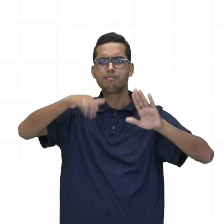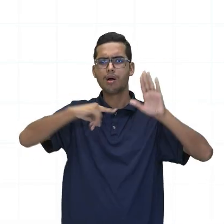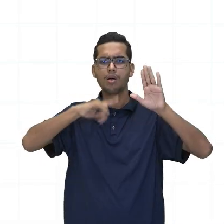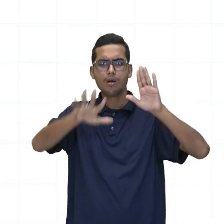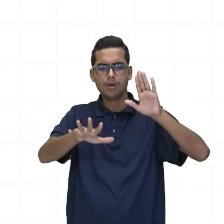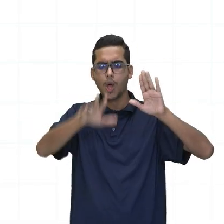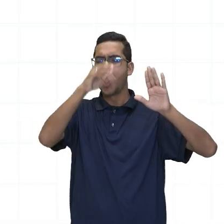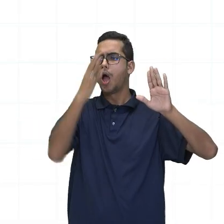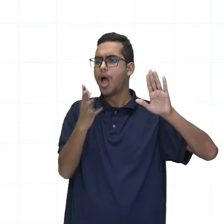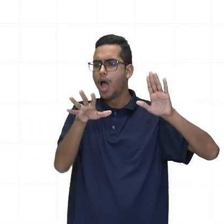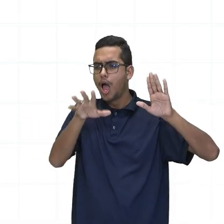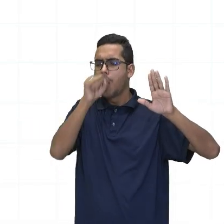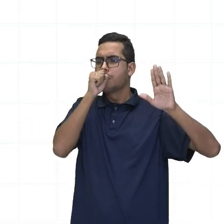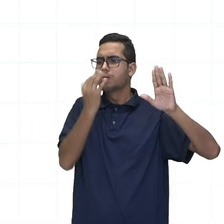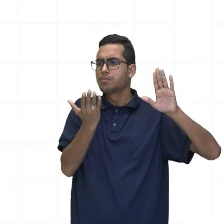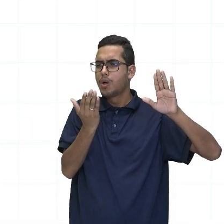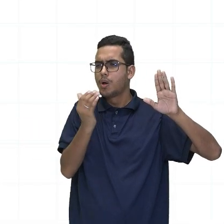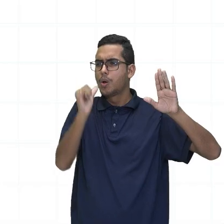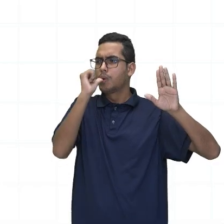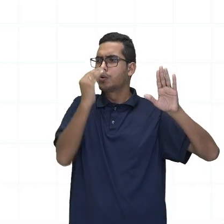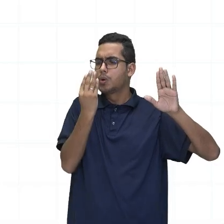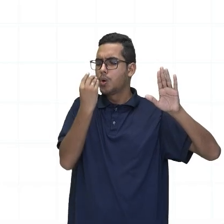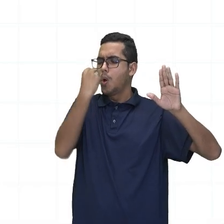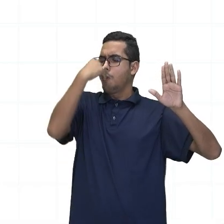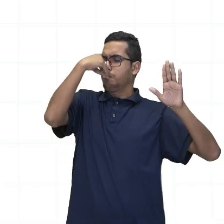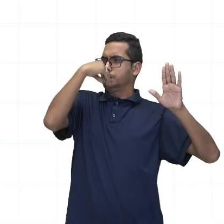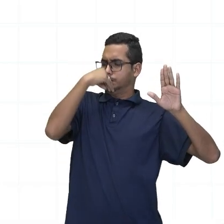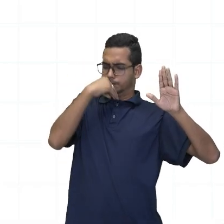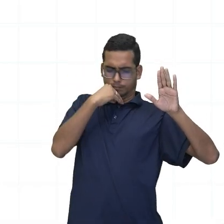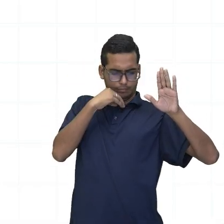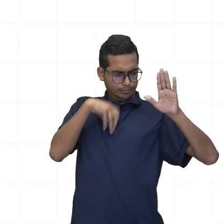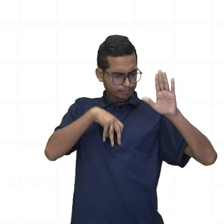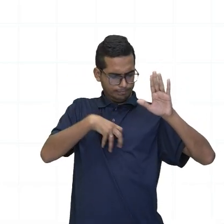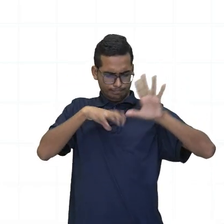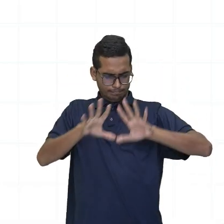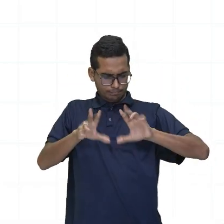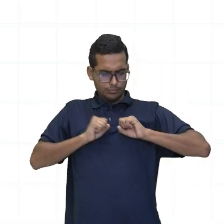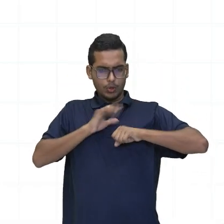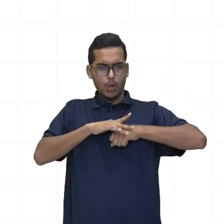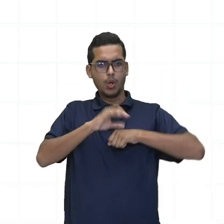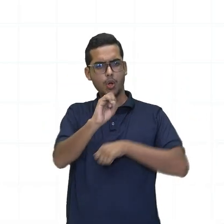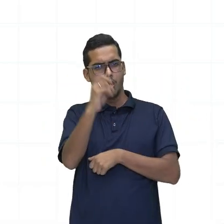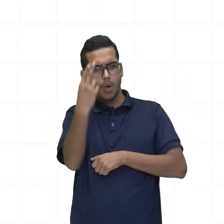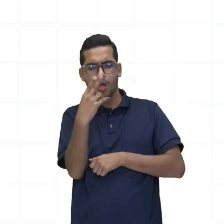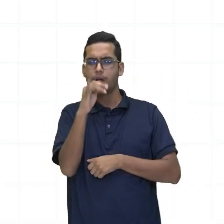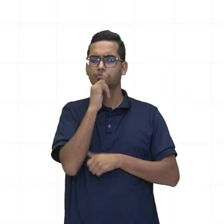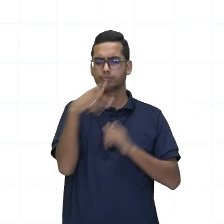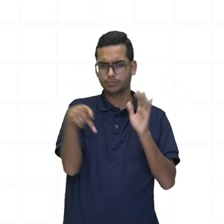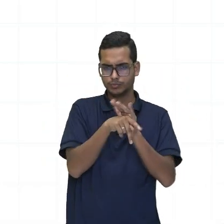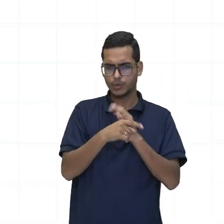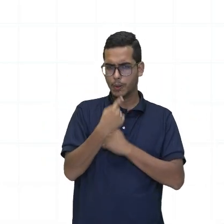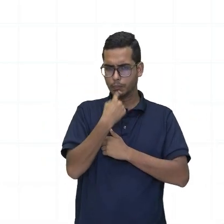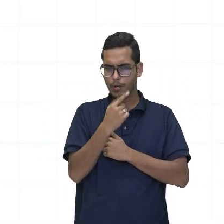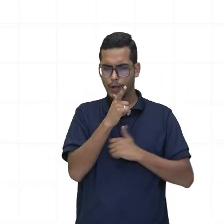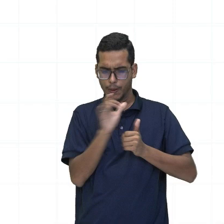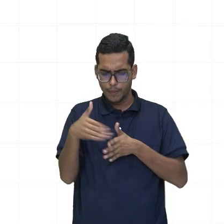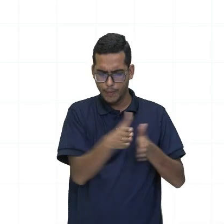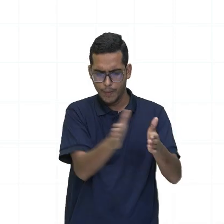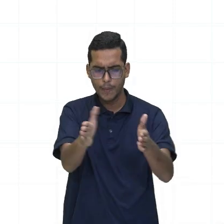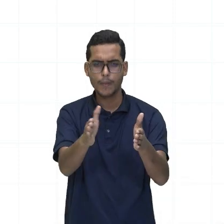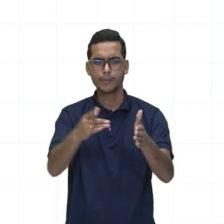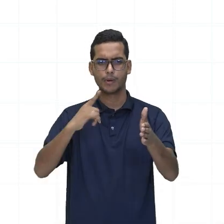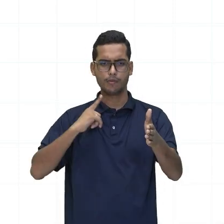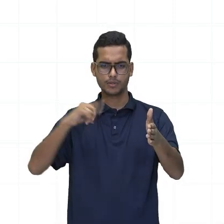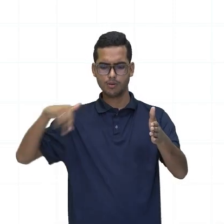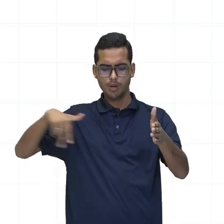um balde de água lá na cacimba, lá na beira do rio, né, e vai lavar os alimentos e esse micro-organismo